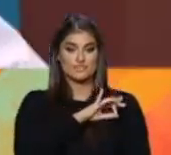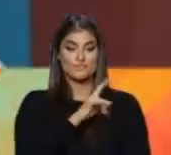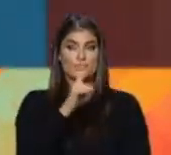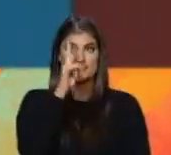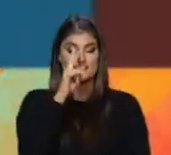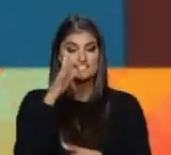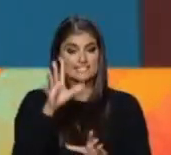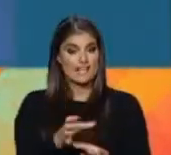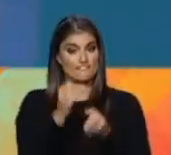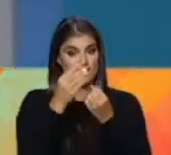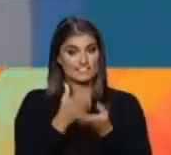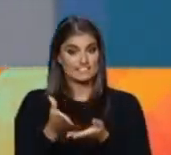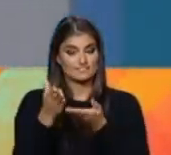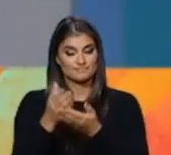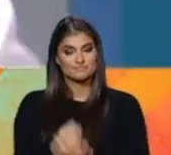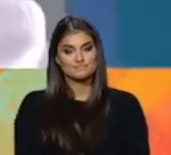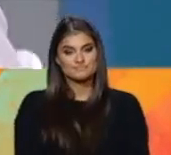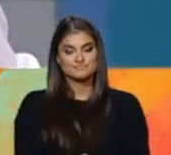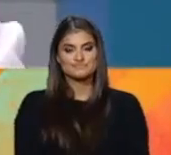salvar.